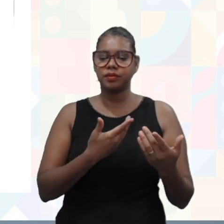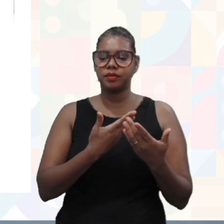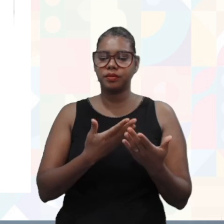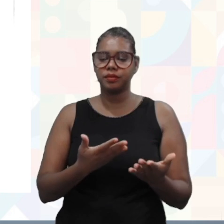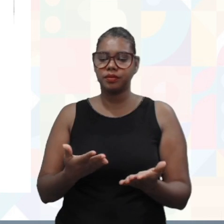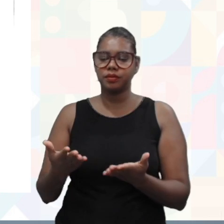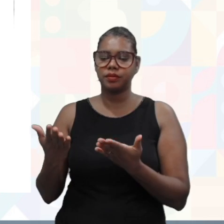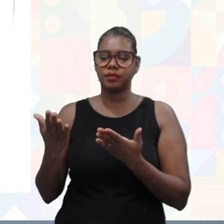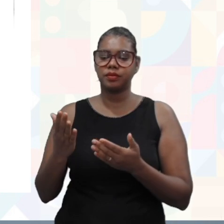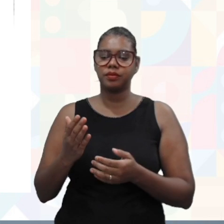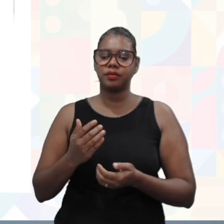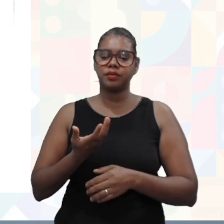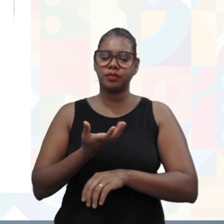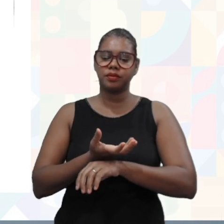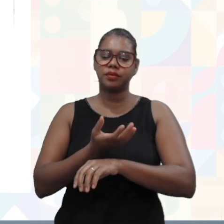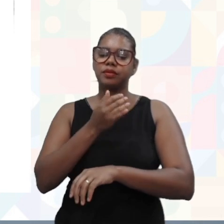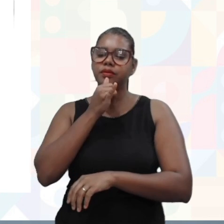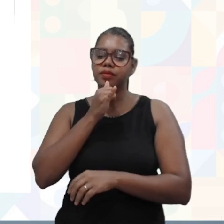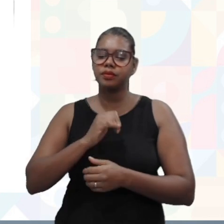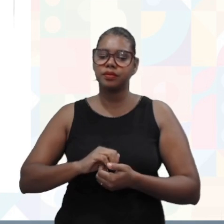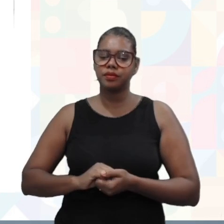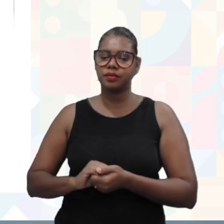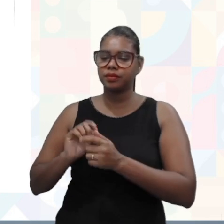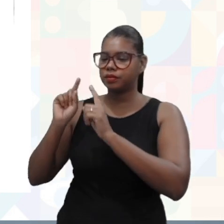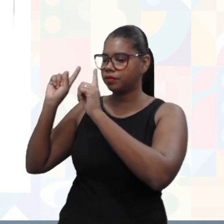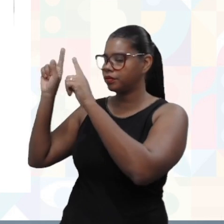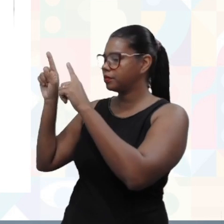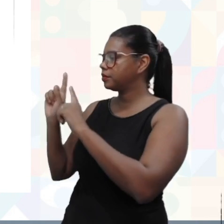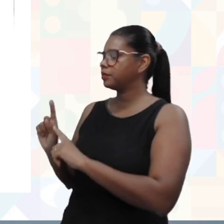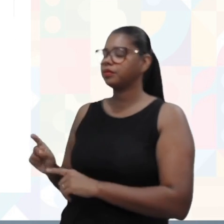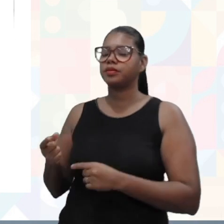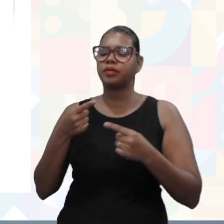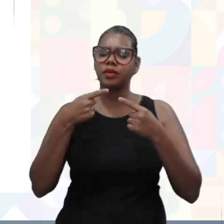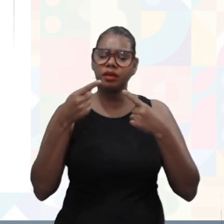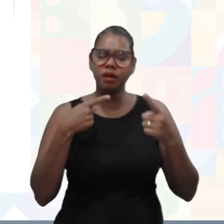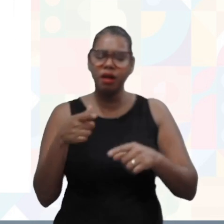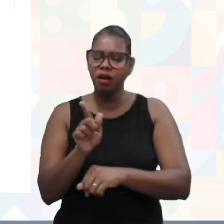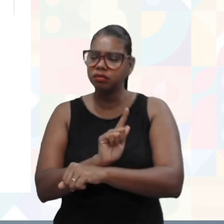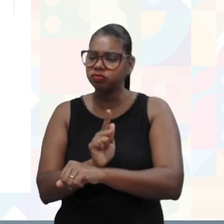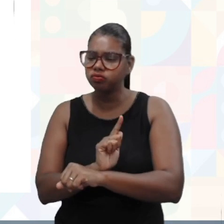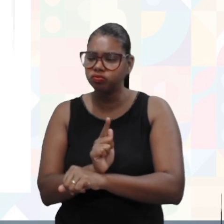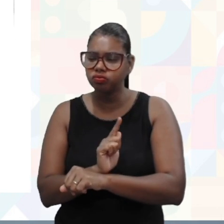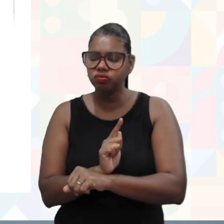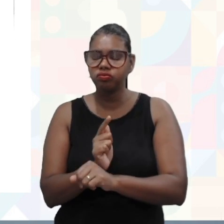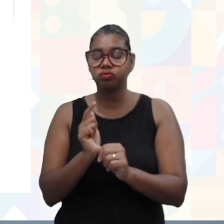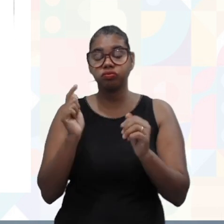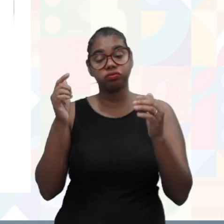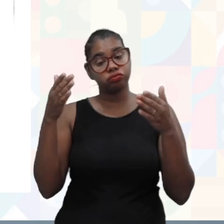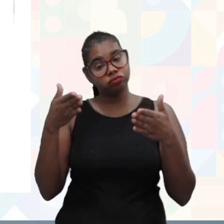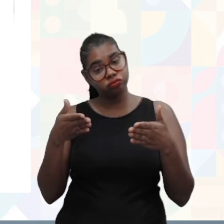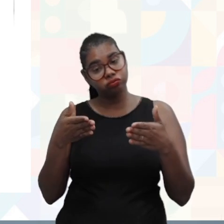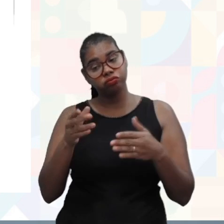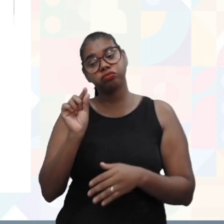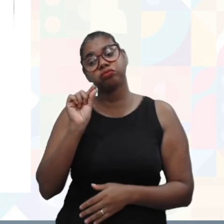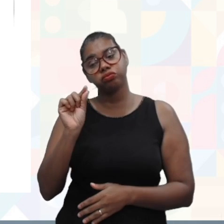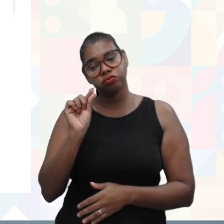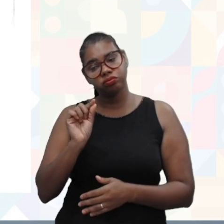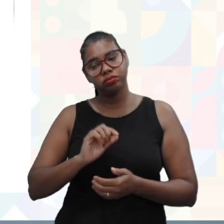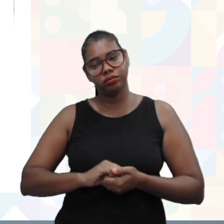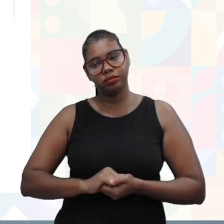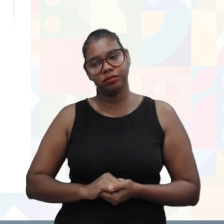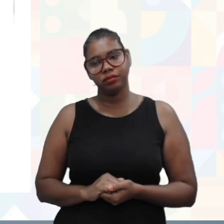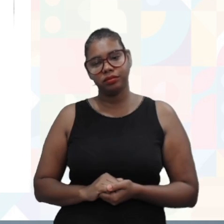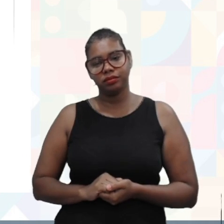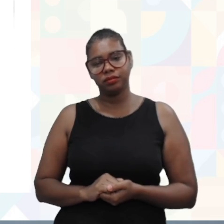das unidades. Um exemplo é a discussão de gestão. Então, quando a gente aborda a discussão de gestão, a gente